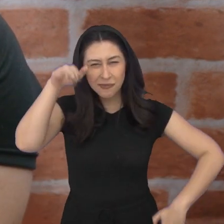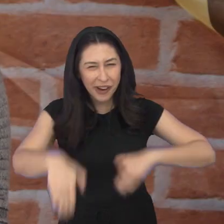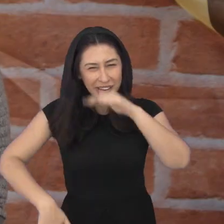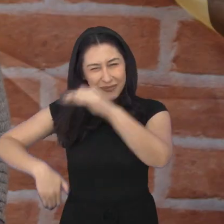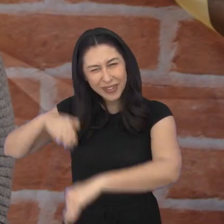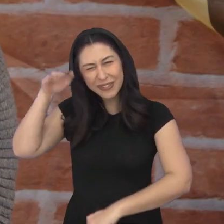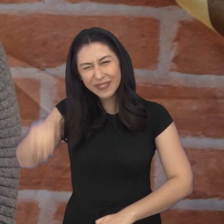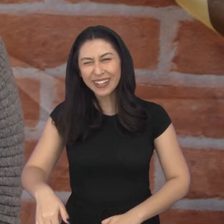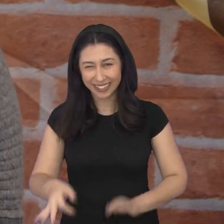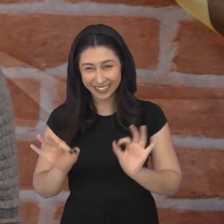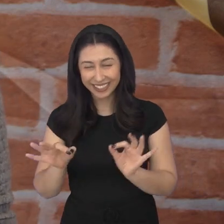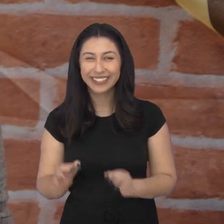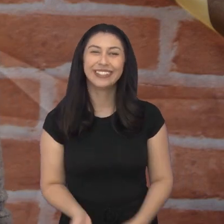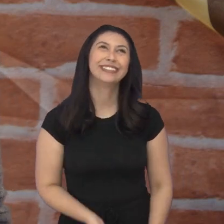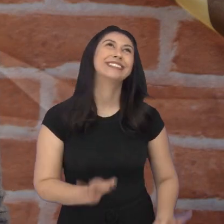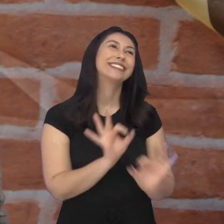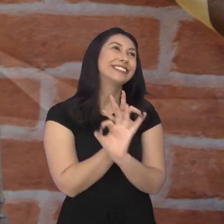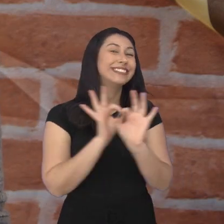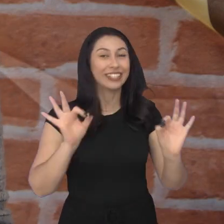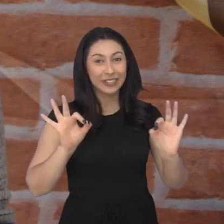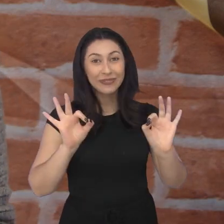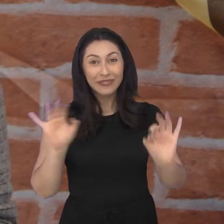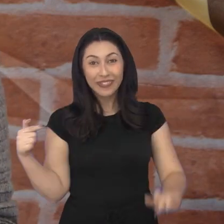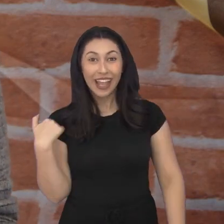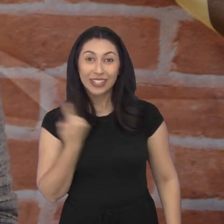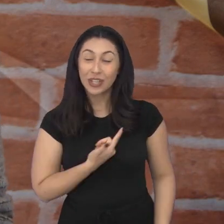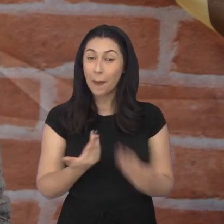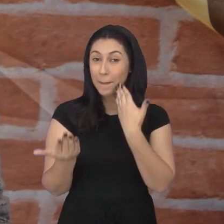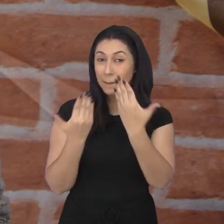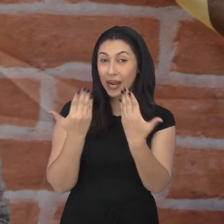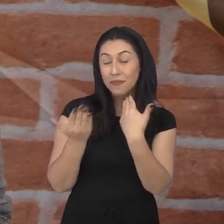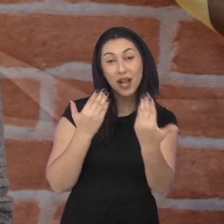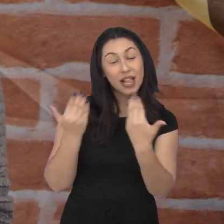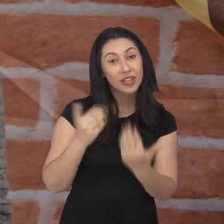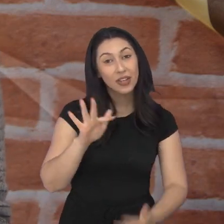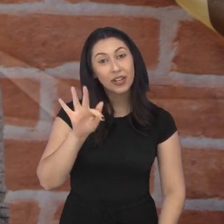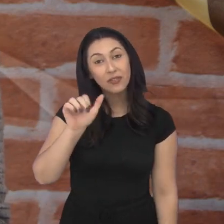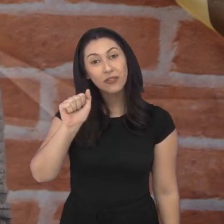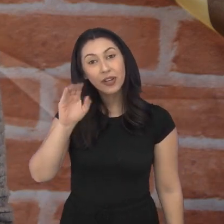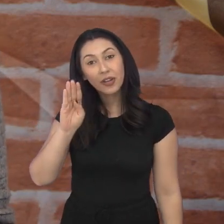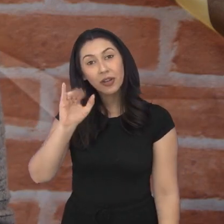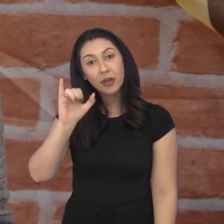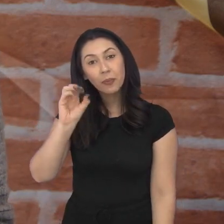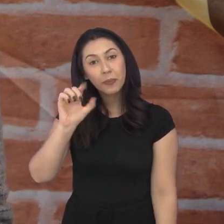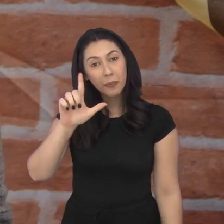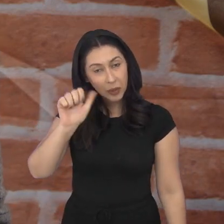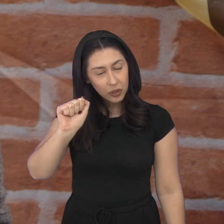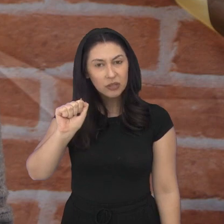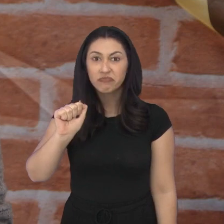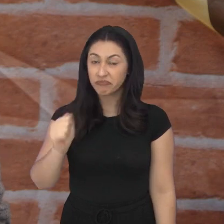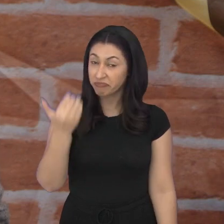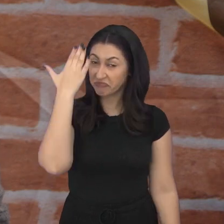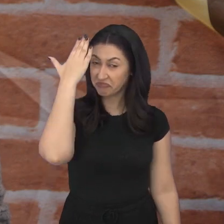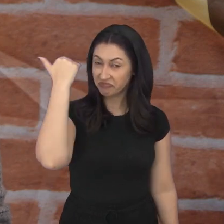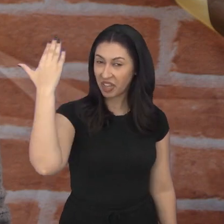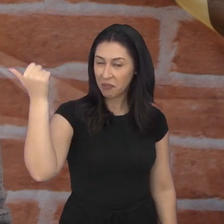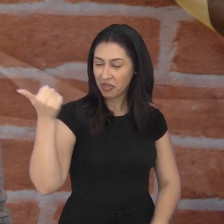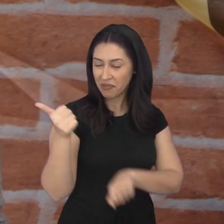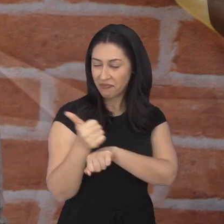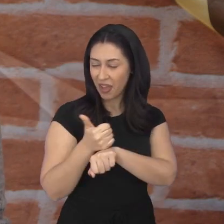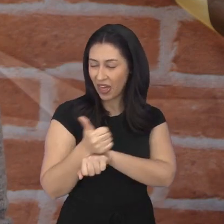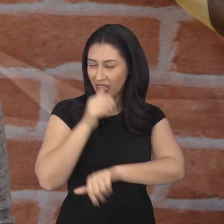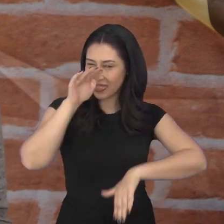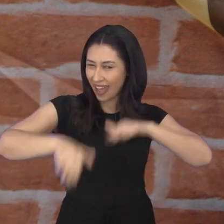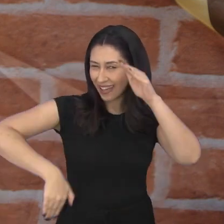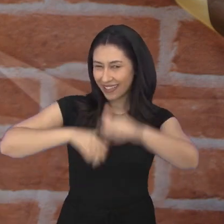não? Com certeza, Thiago. A gente está trocando uma ideia hoje com a Fabiola Molina, um dos maiores nomes da natação do